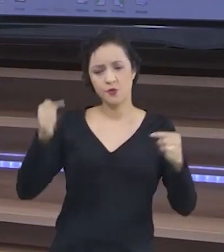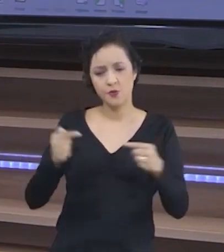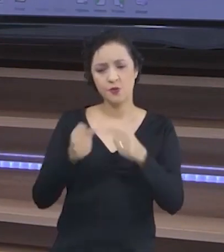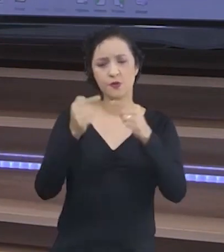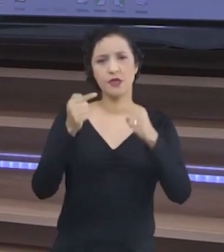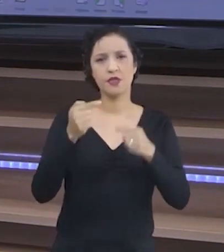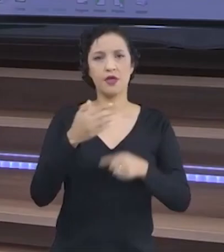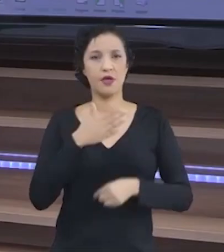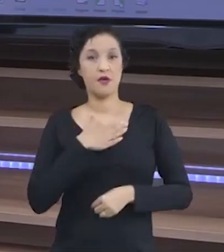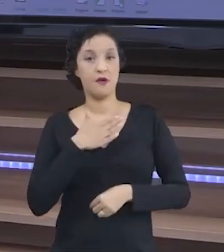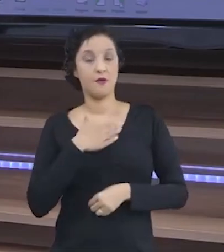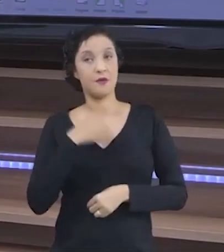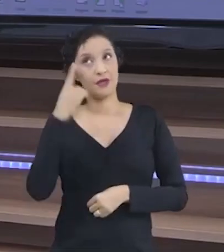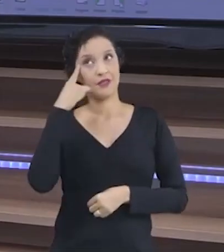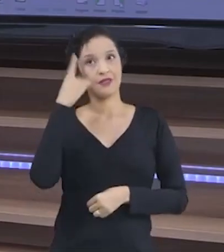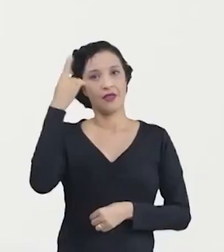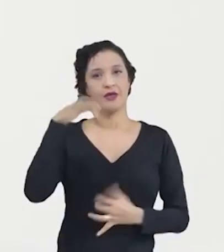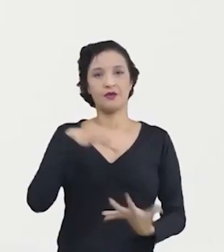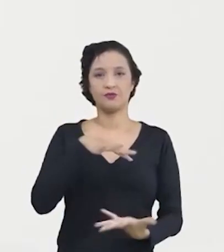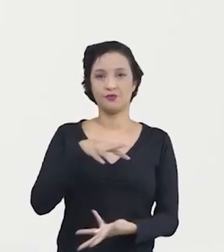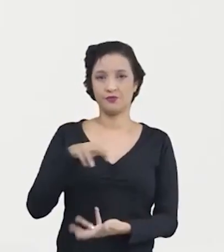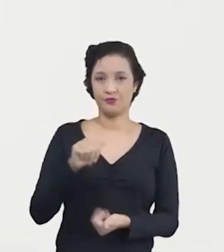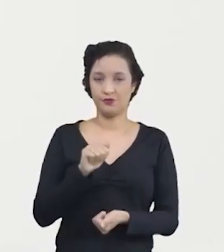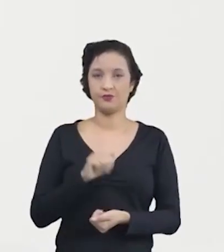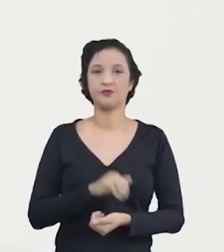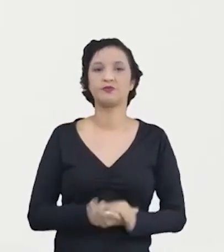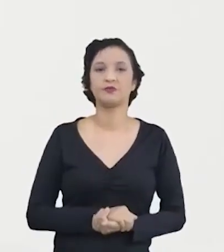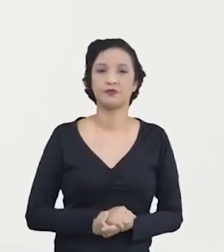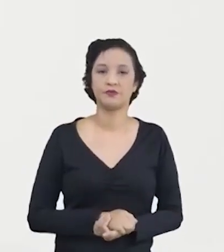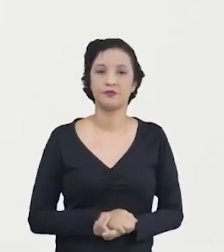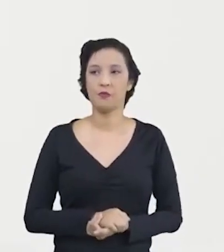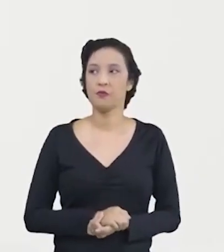entendo. Ok? Vamos lá.